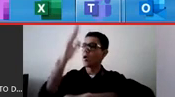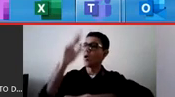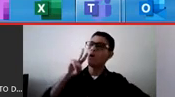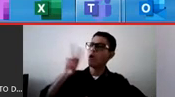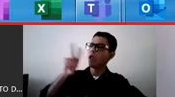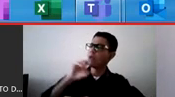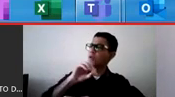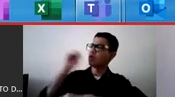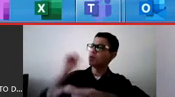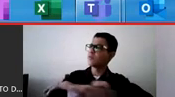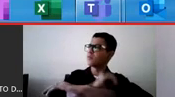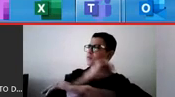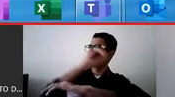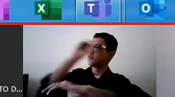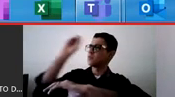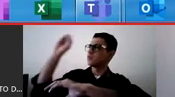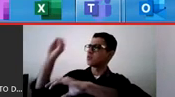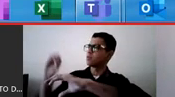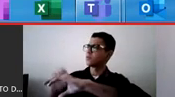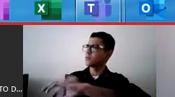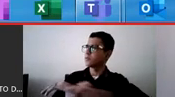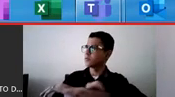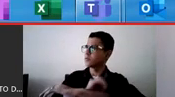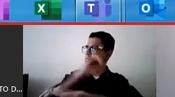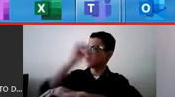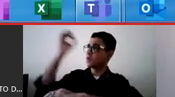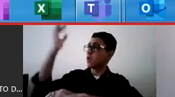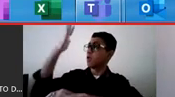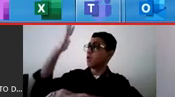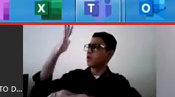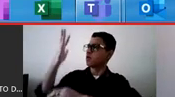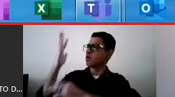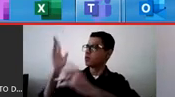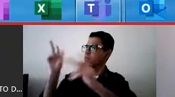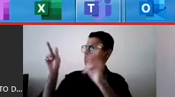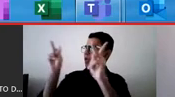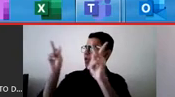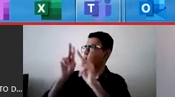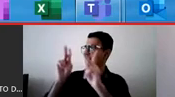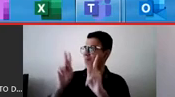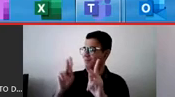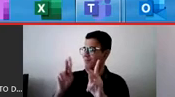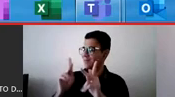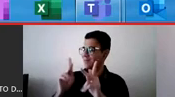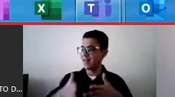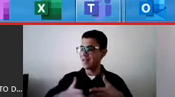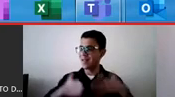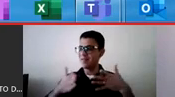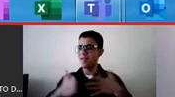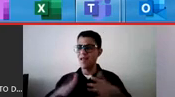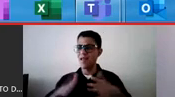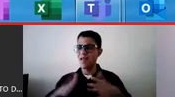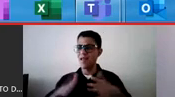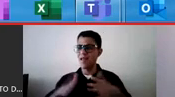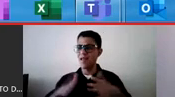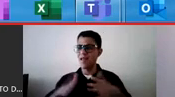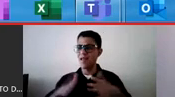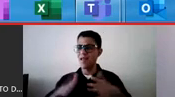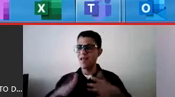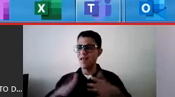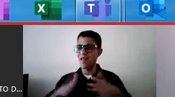sol, absorver aquela energia do sol de trás, aquela paz. Ou até mesmo eu fico no estacionamento do prédio